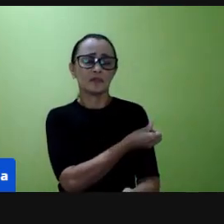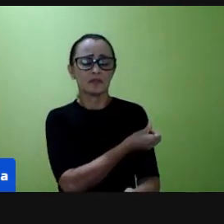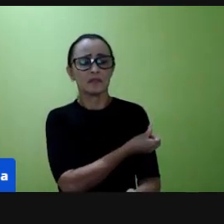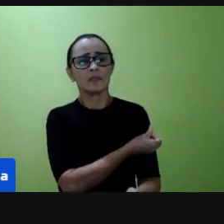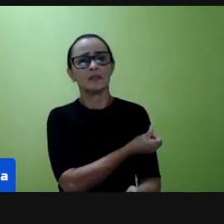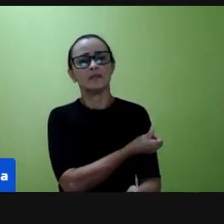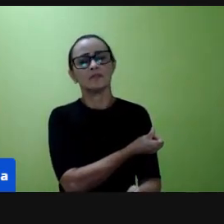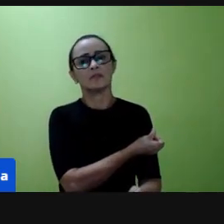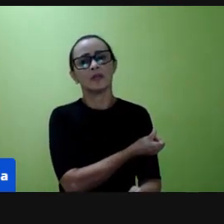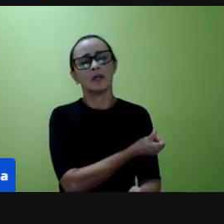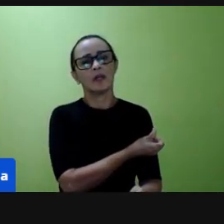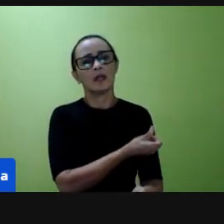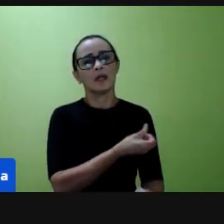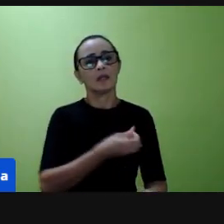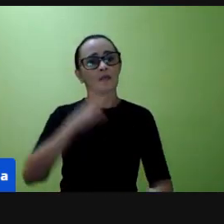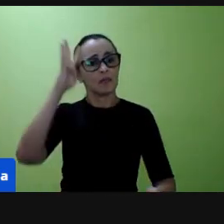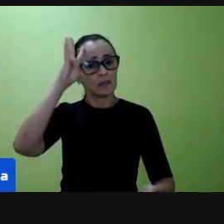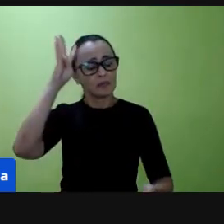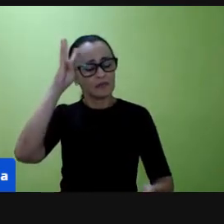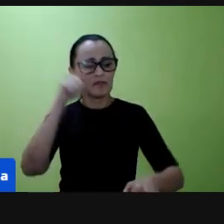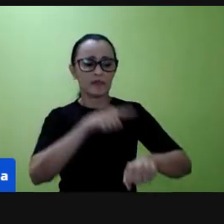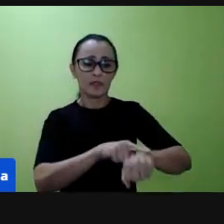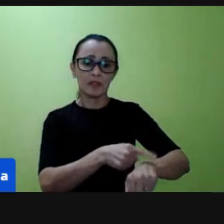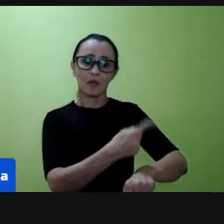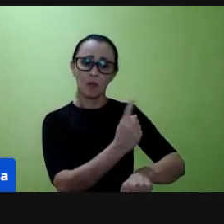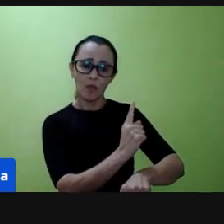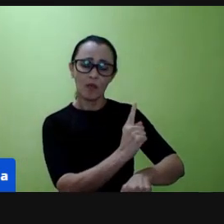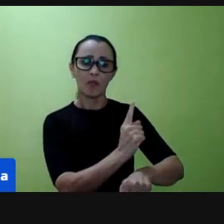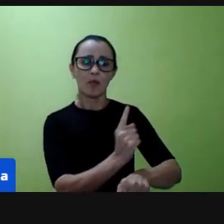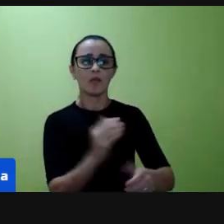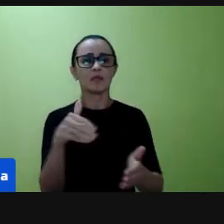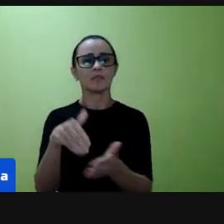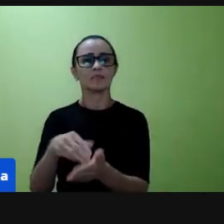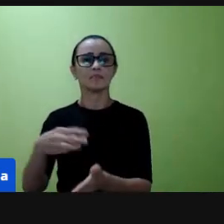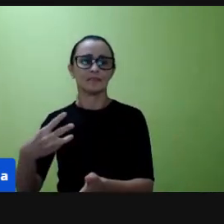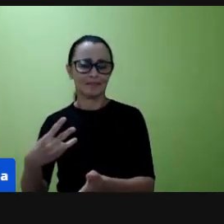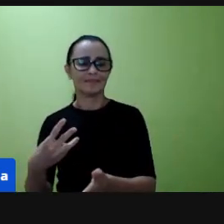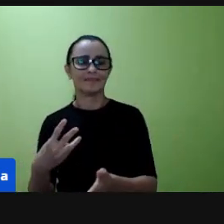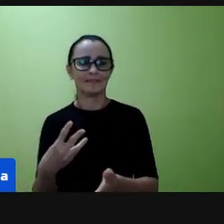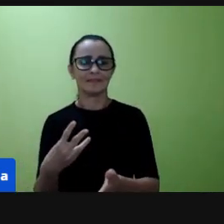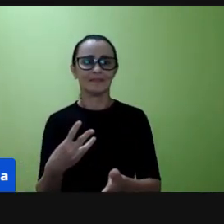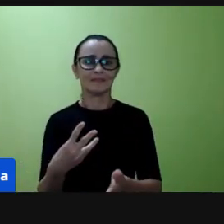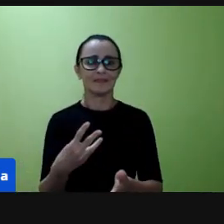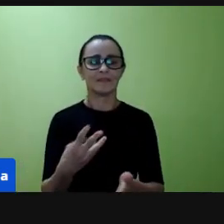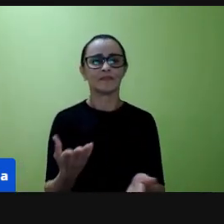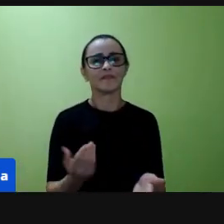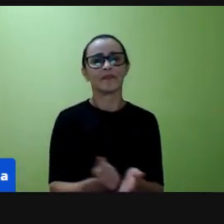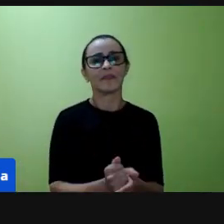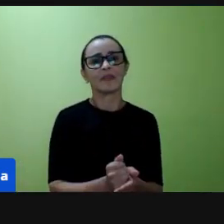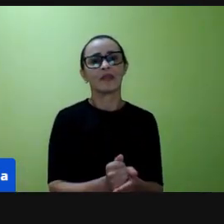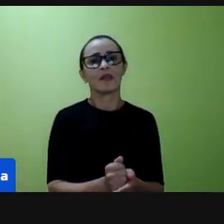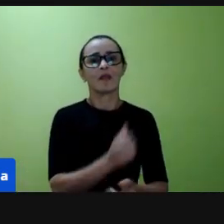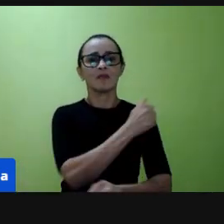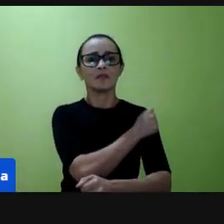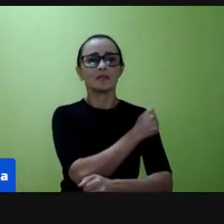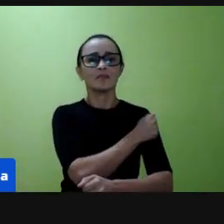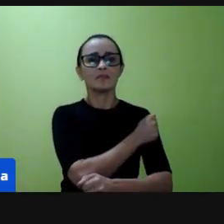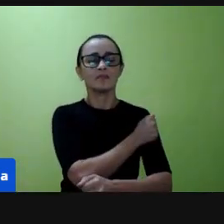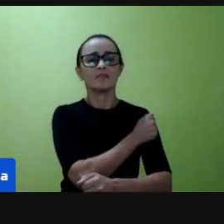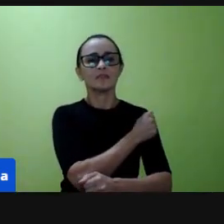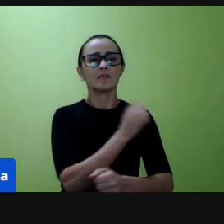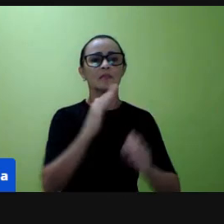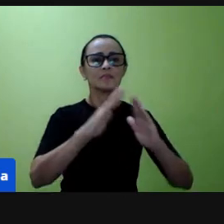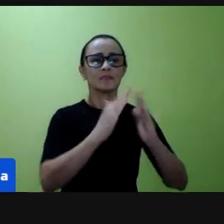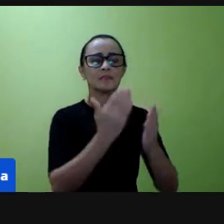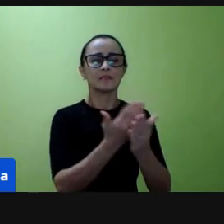a 1h, e termina às 3h. Os alunos estão lá no final do corredor, na sala à esquerda, lá